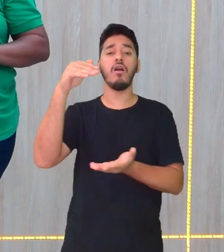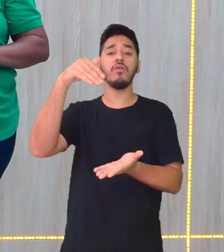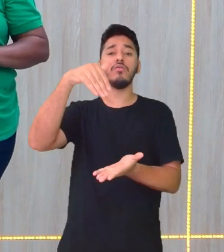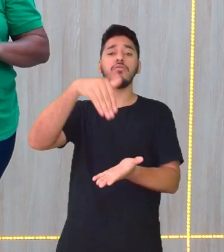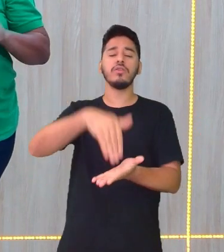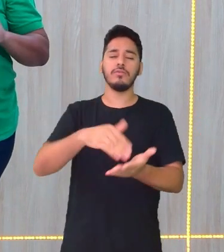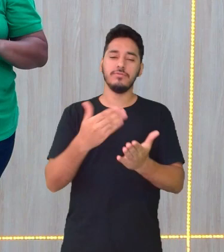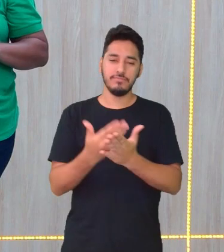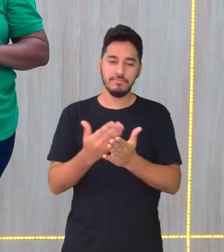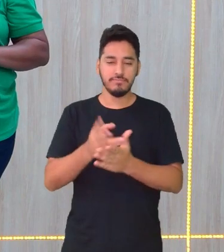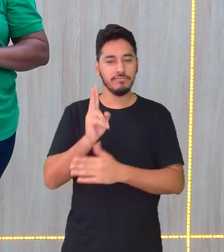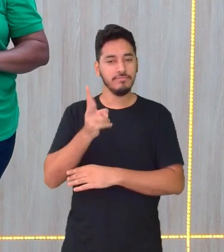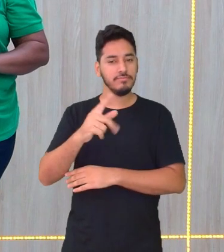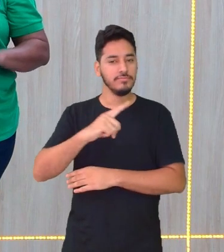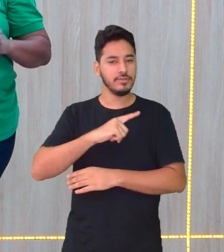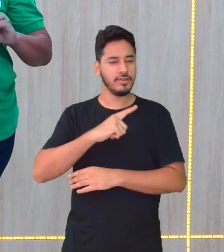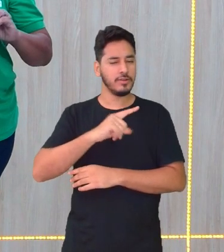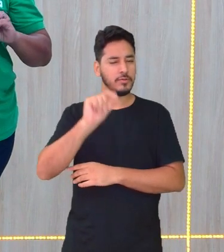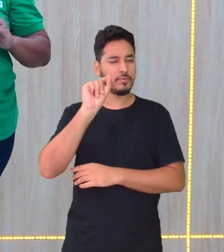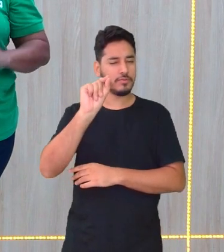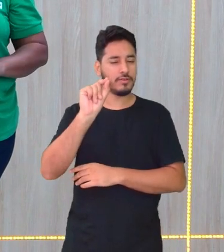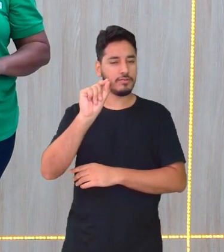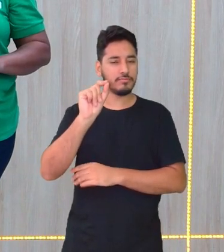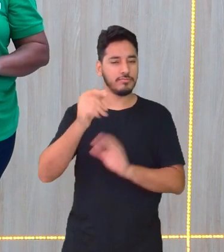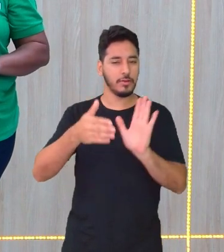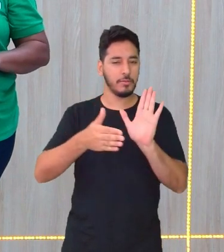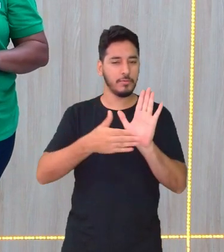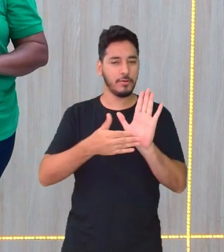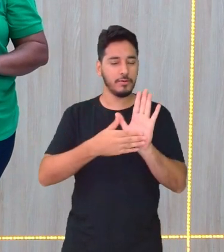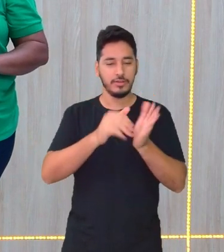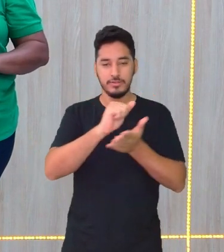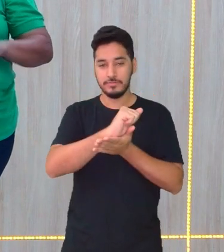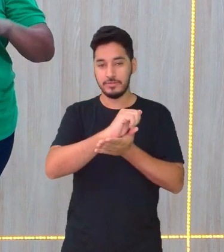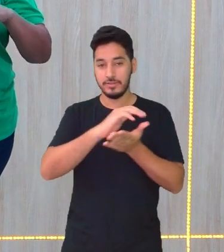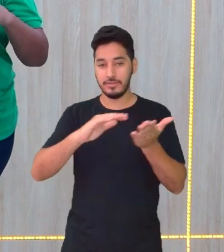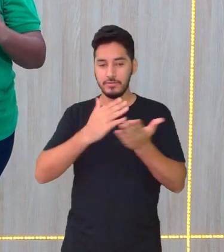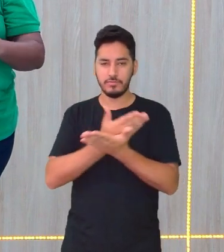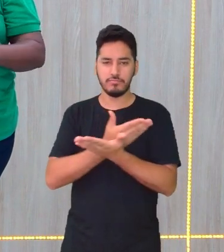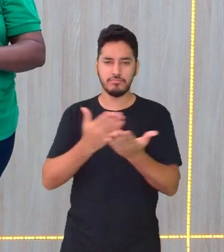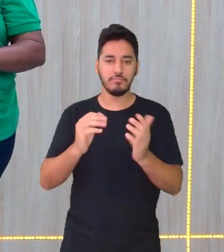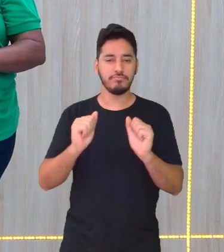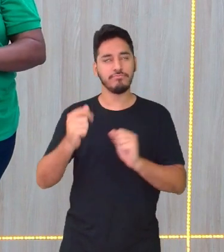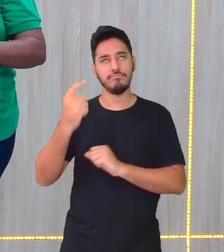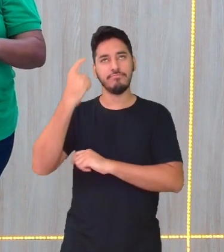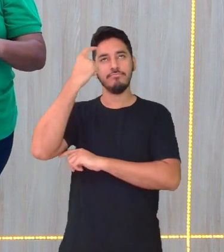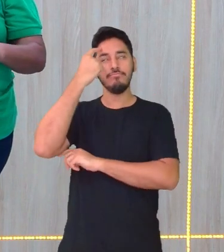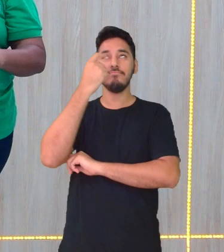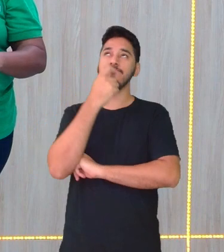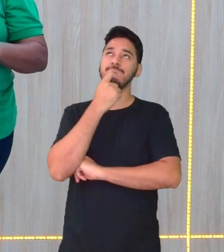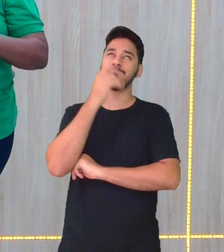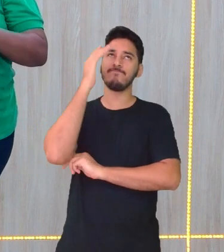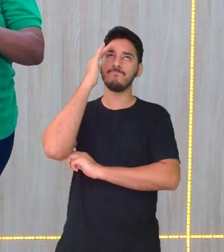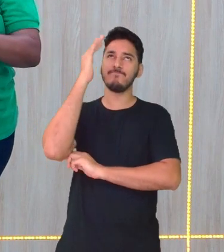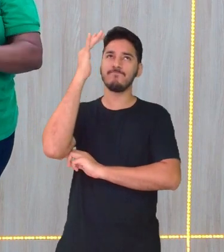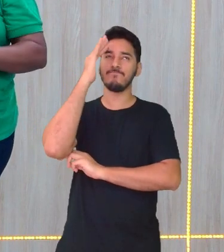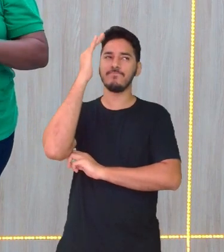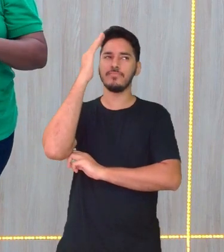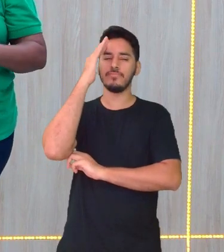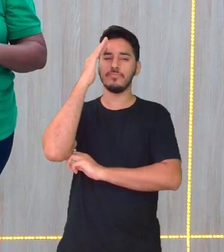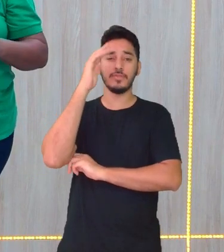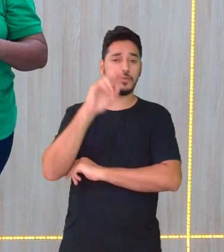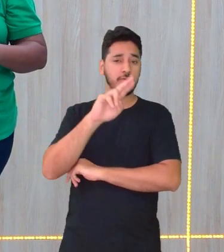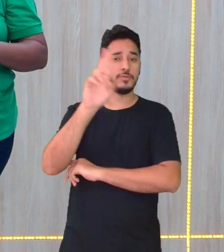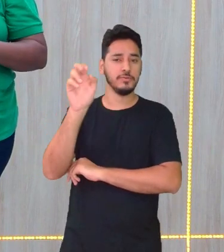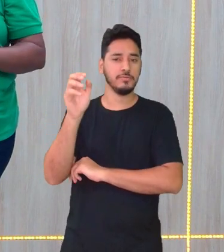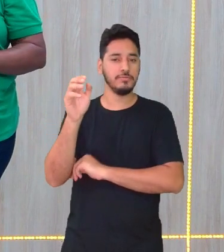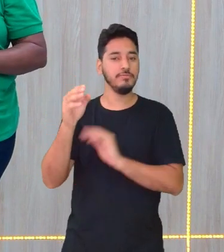nossa aula, eu sempre deixo aí uma proposta de atividade para que a gente possa pensar, refletir sobre o